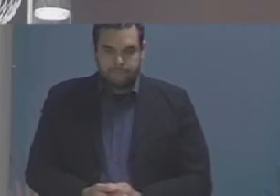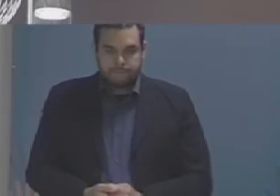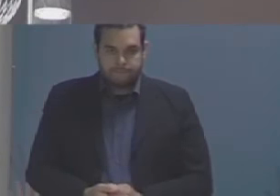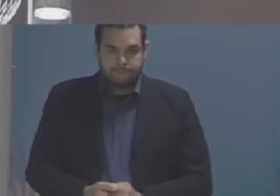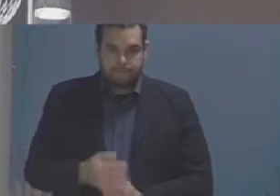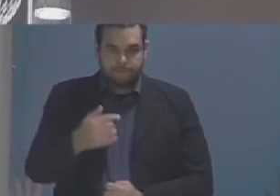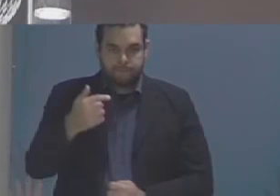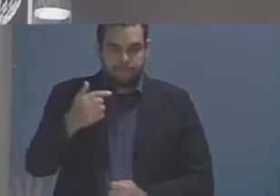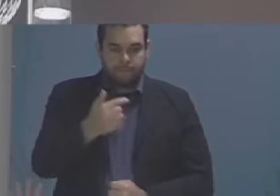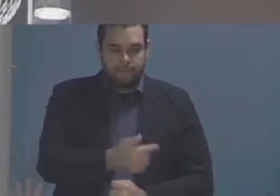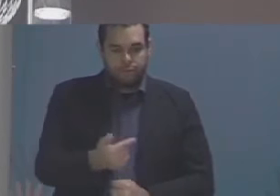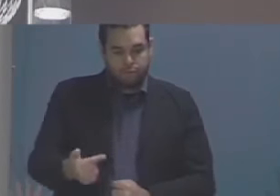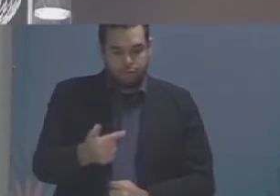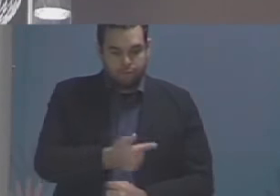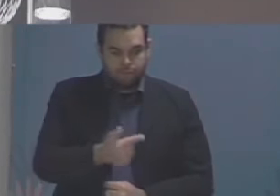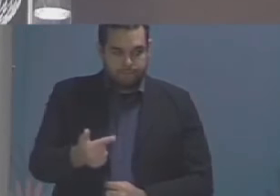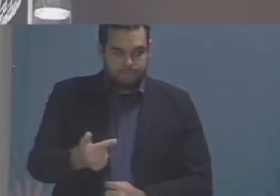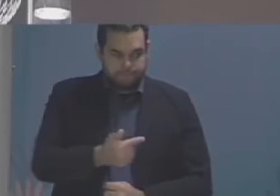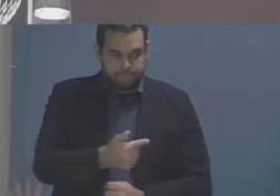Candidato da chapa 22.